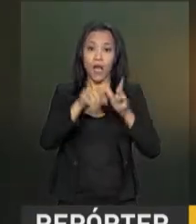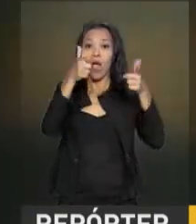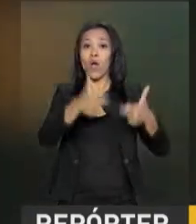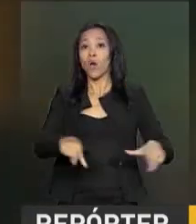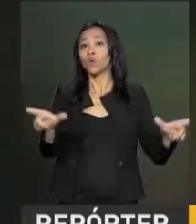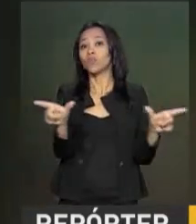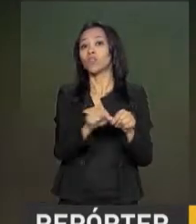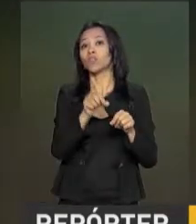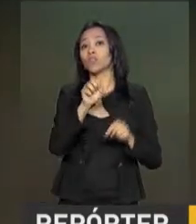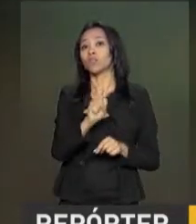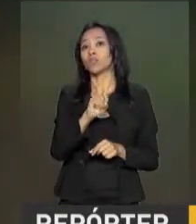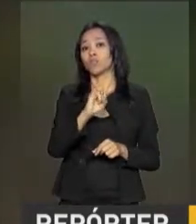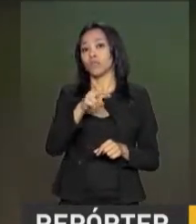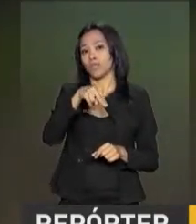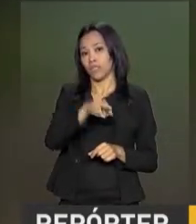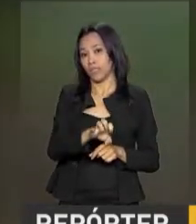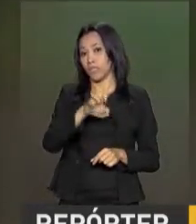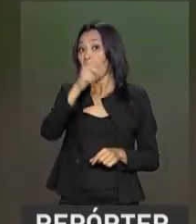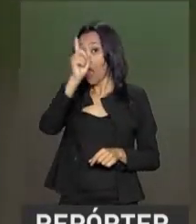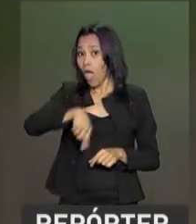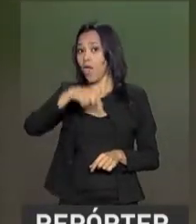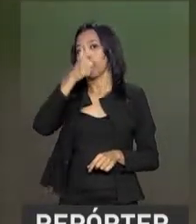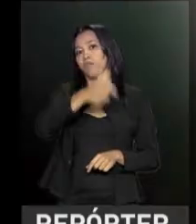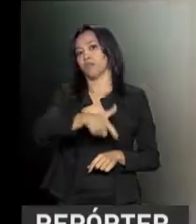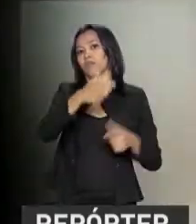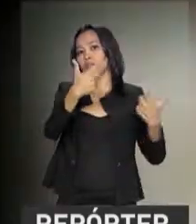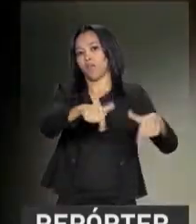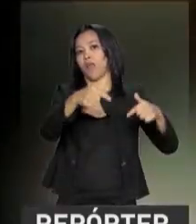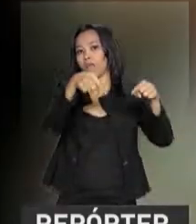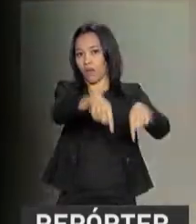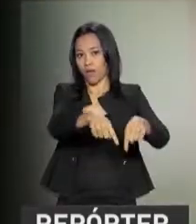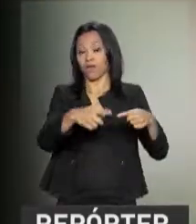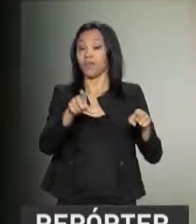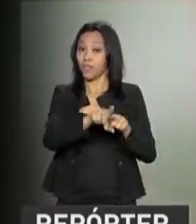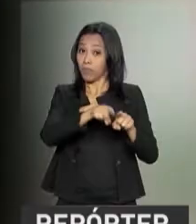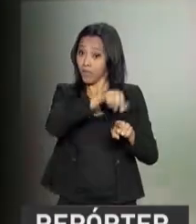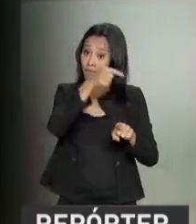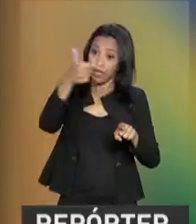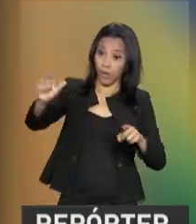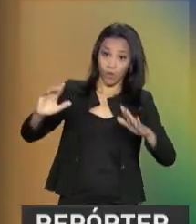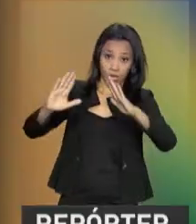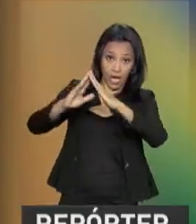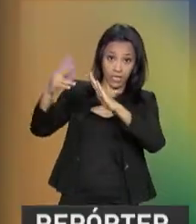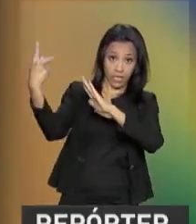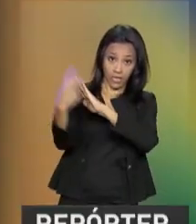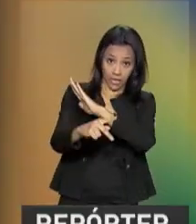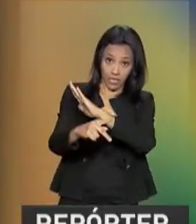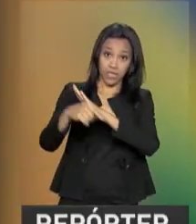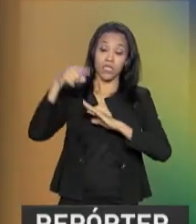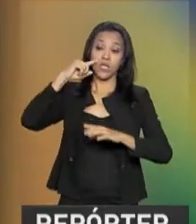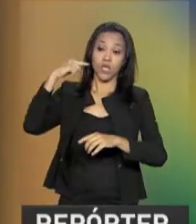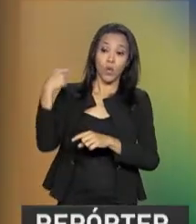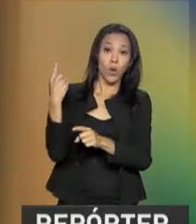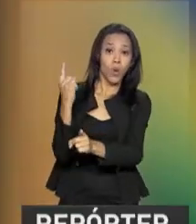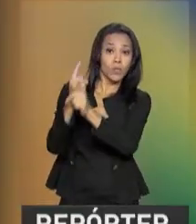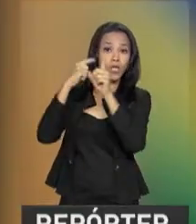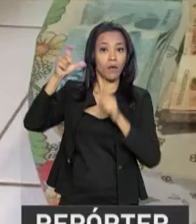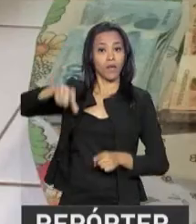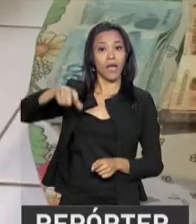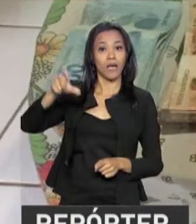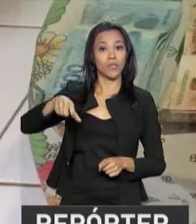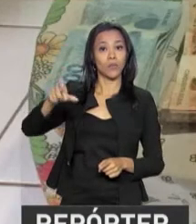e marabá local onde trabalhava os investigados e também na residência deles eles encontraram cartões cidadão fosse